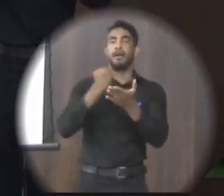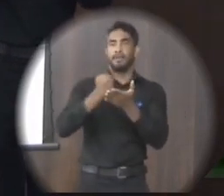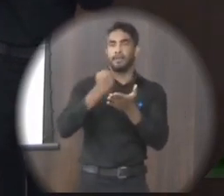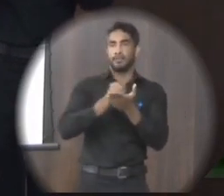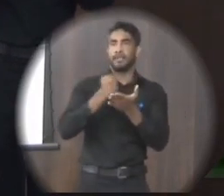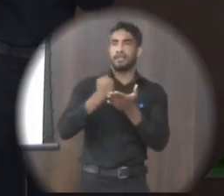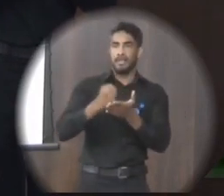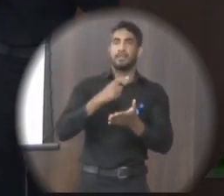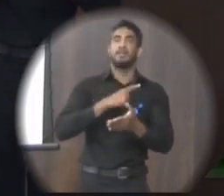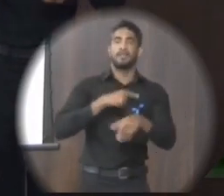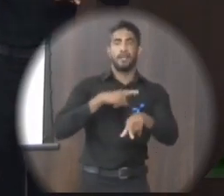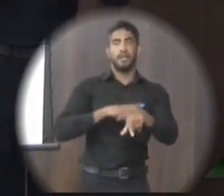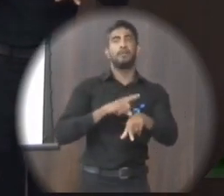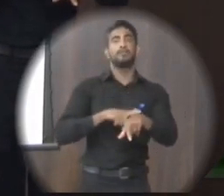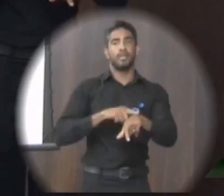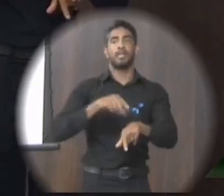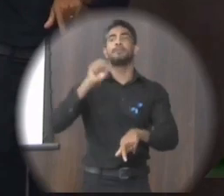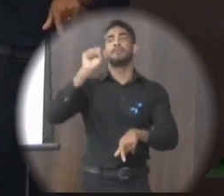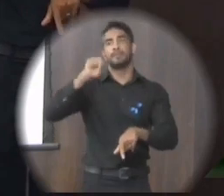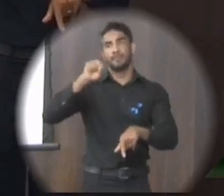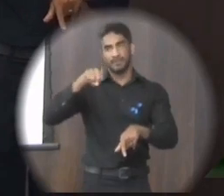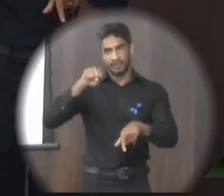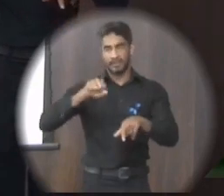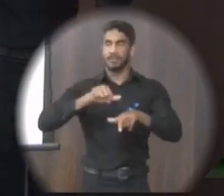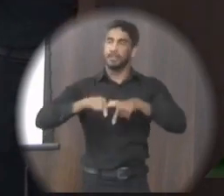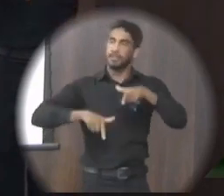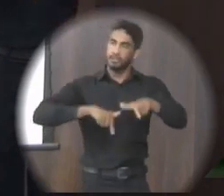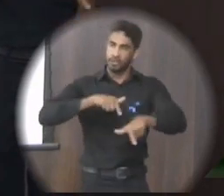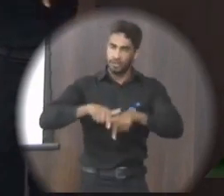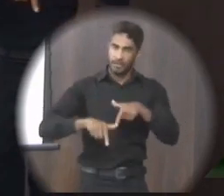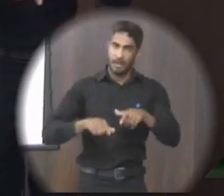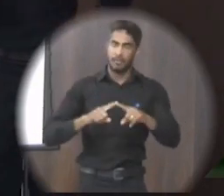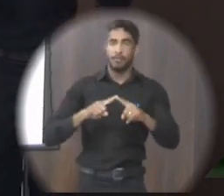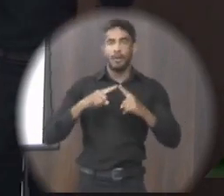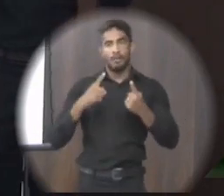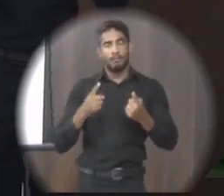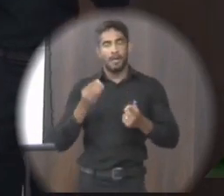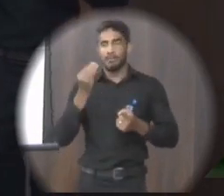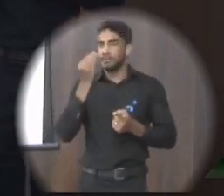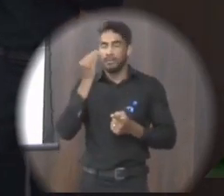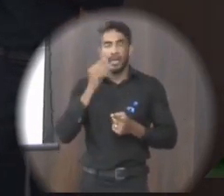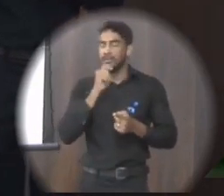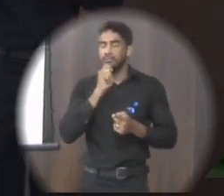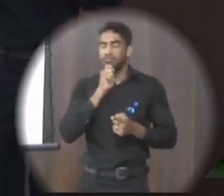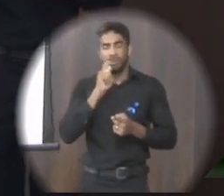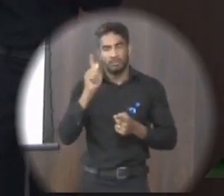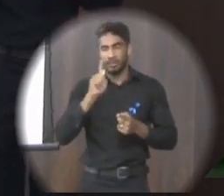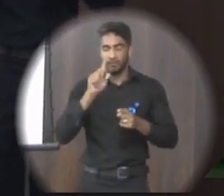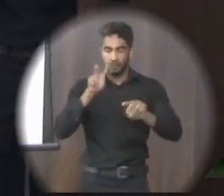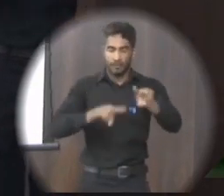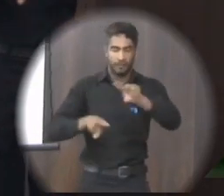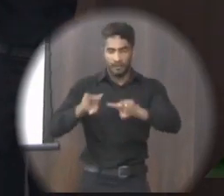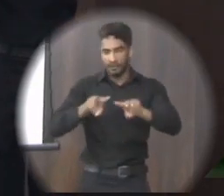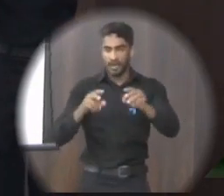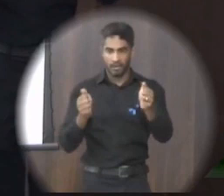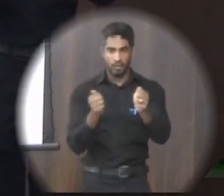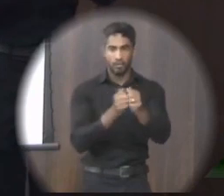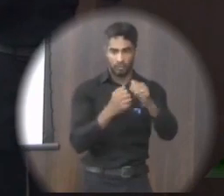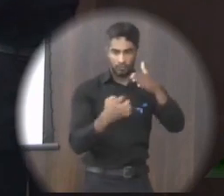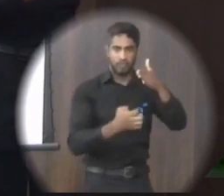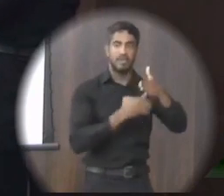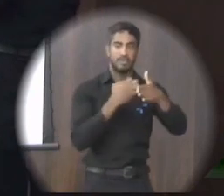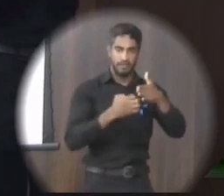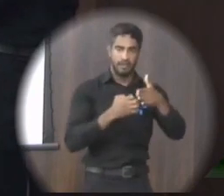ter um prazo, sim, de entrega de trabalho, mas ainda não foi verificado. Isso junto às empresas, elas têm